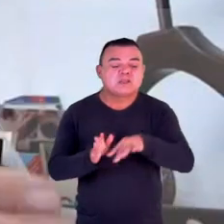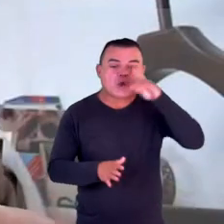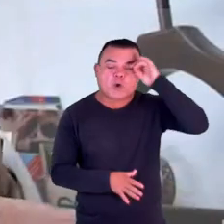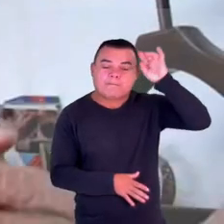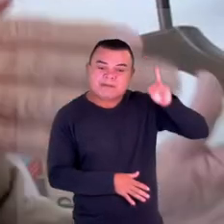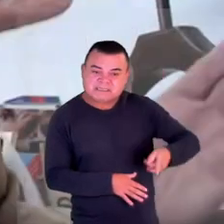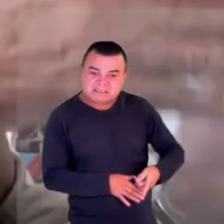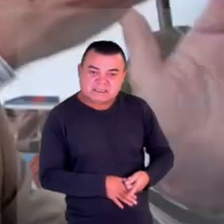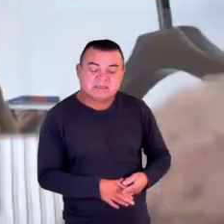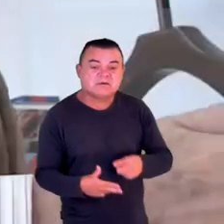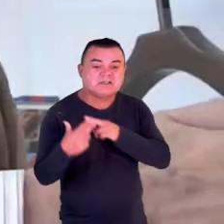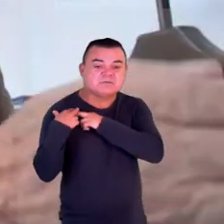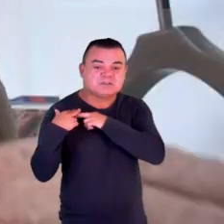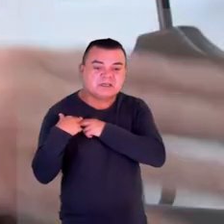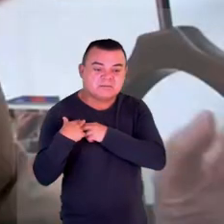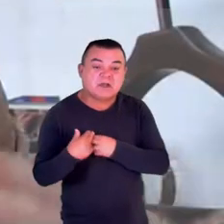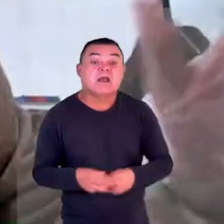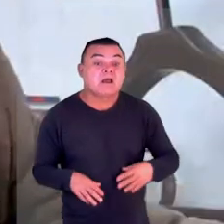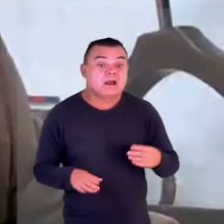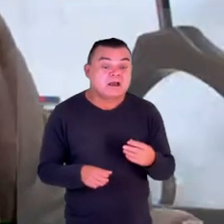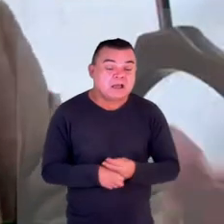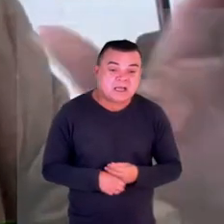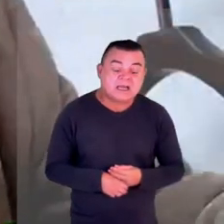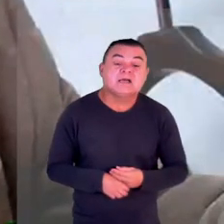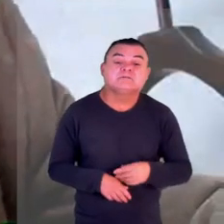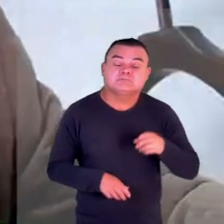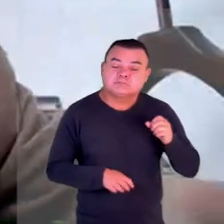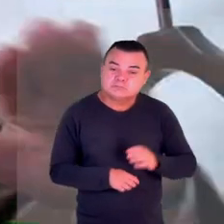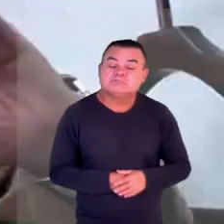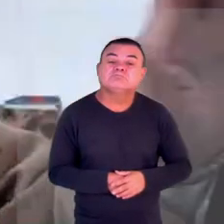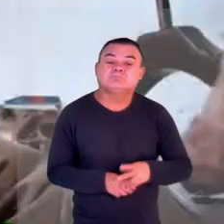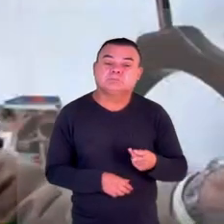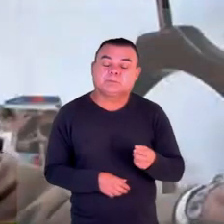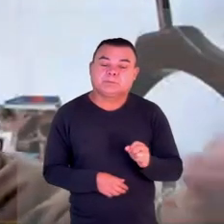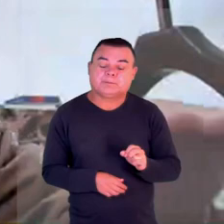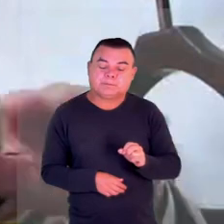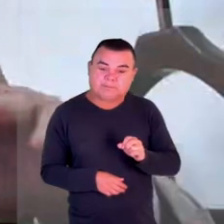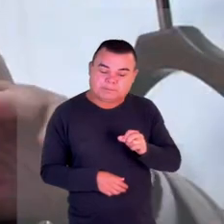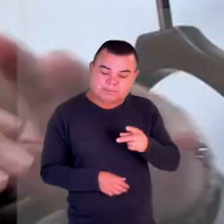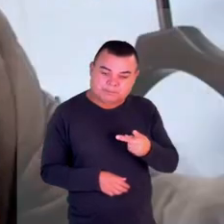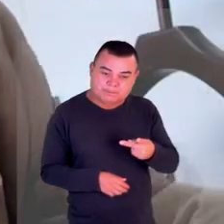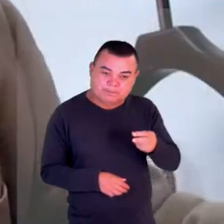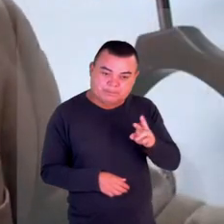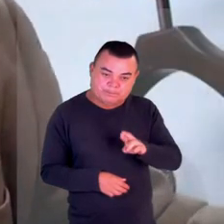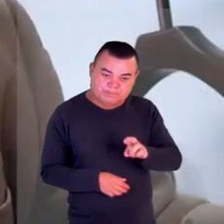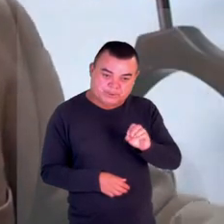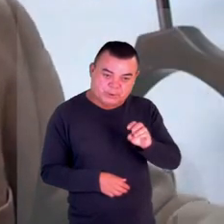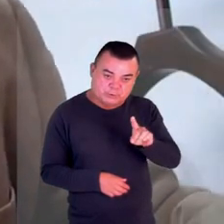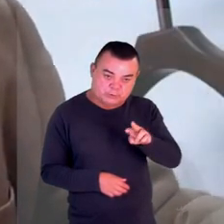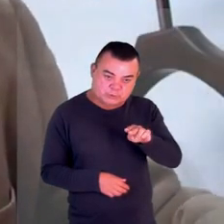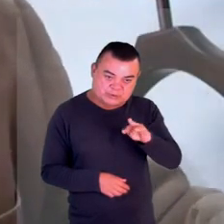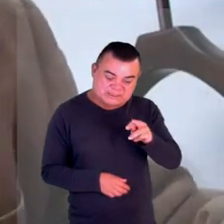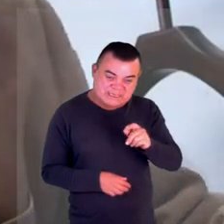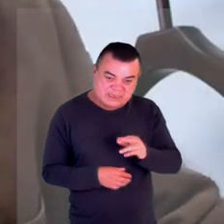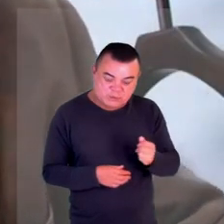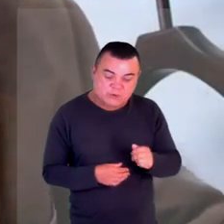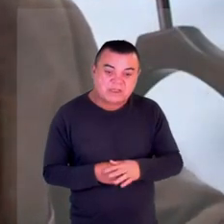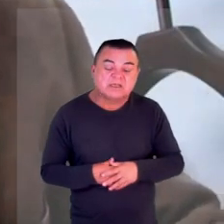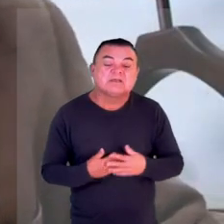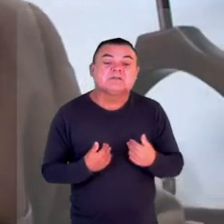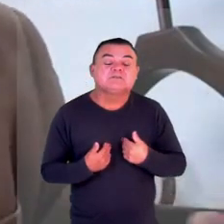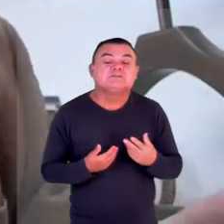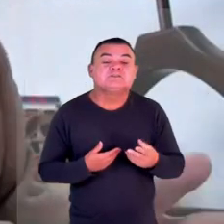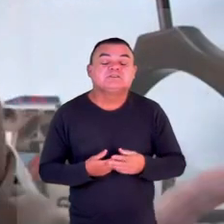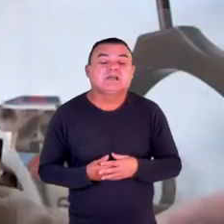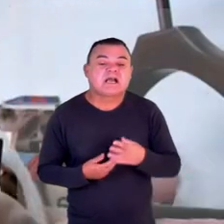Rural a produção de alimentos destinadas a às populações a enfim não não destinada à